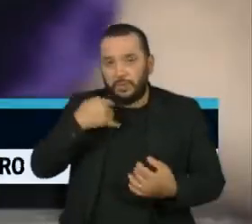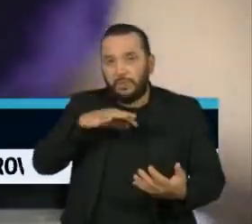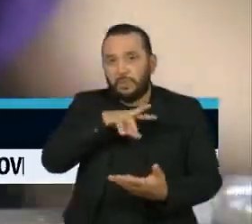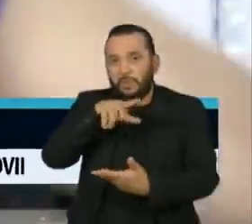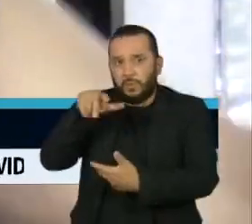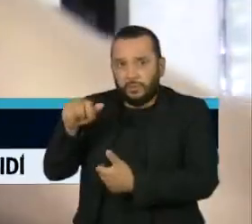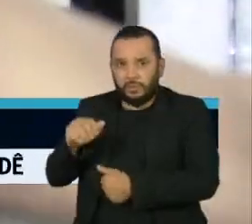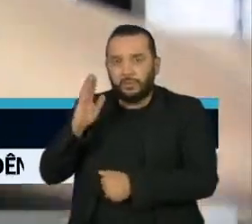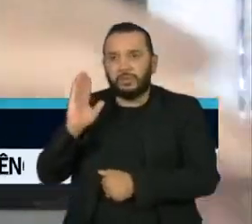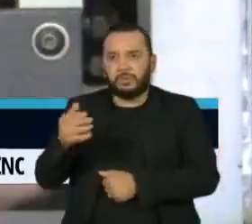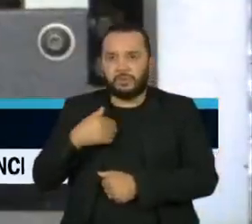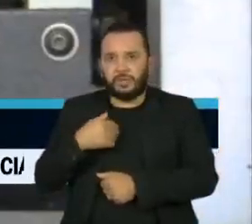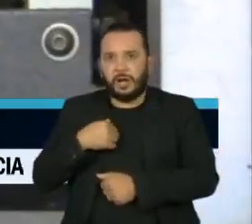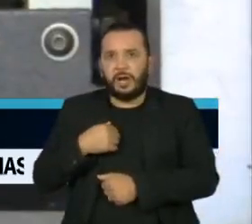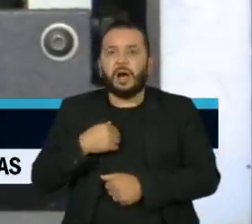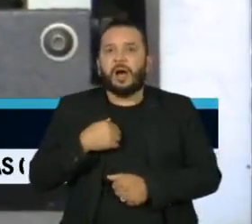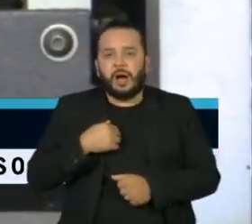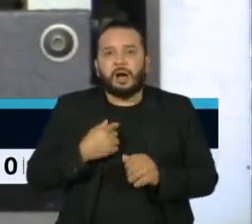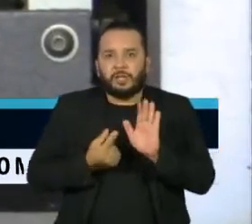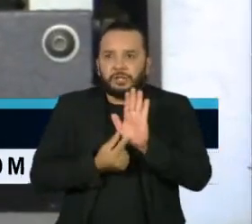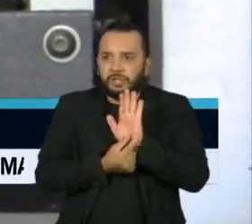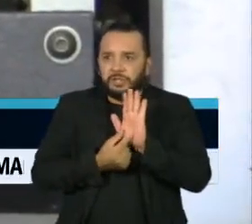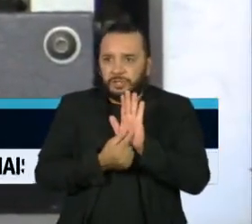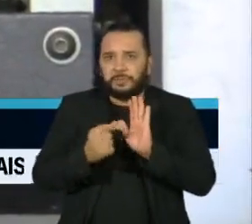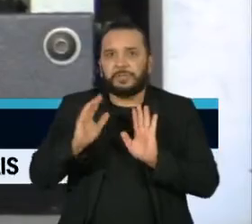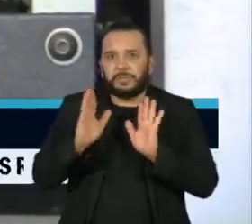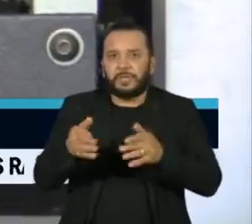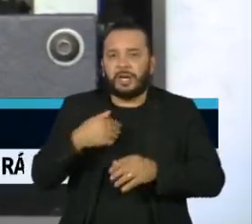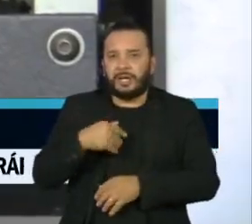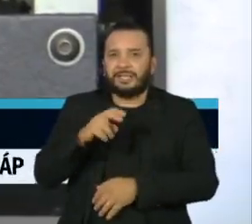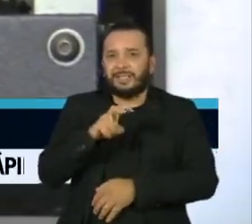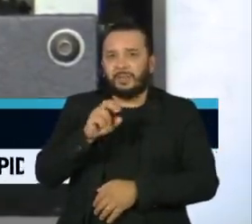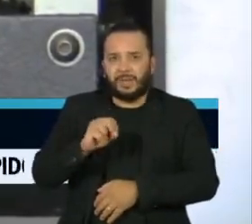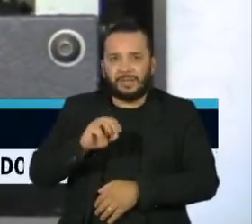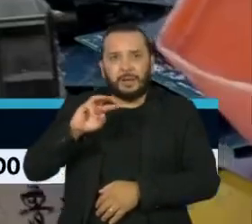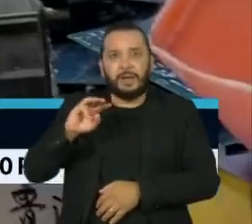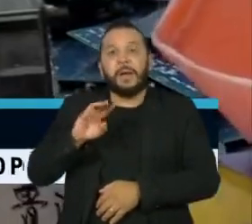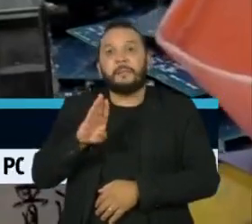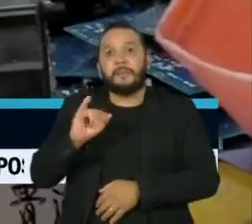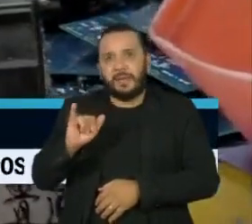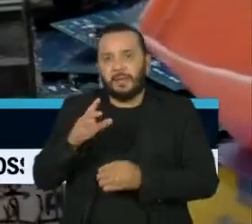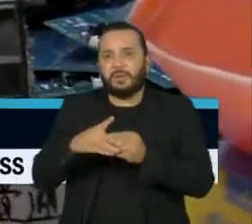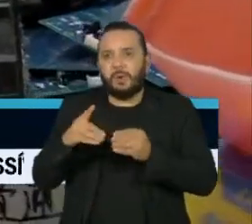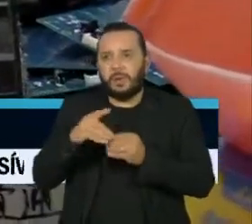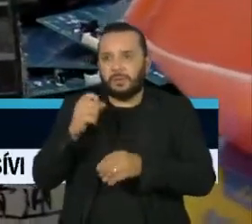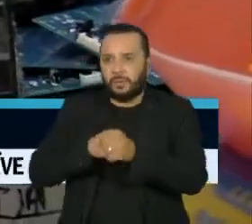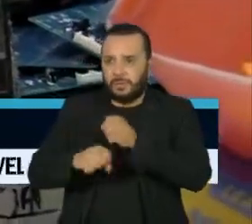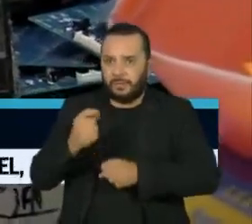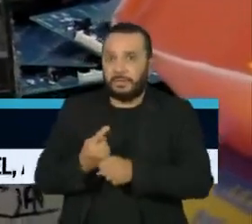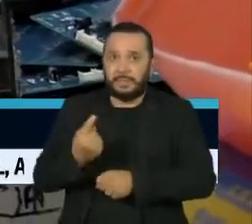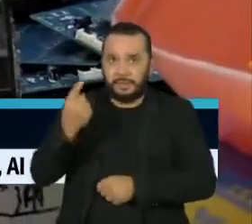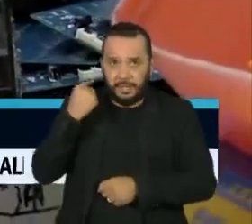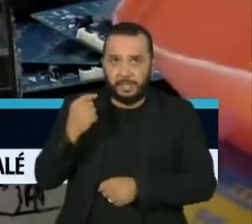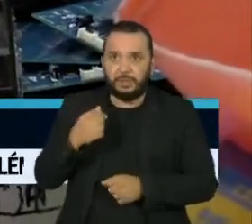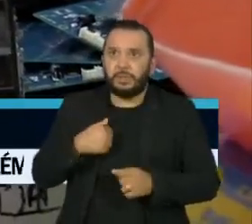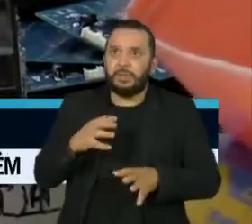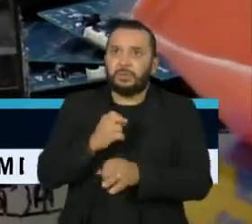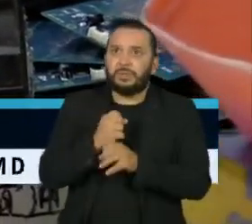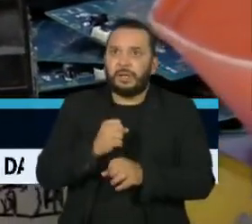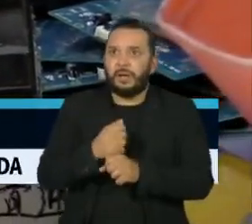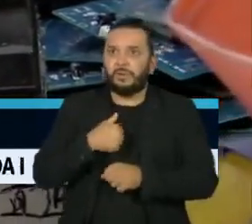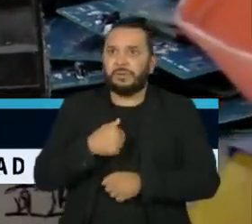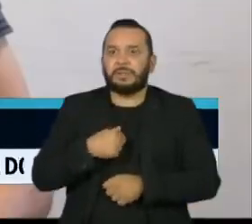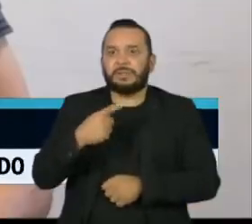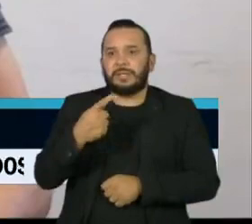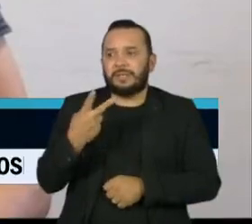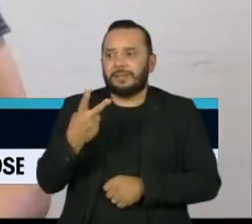de semicondutores automotivos movimentou quase 50 bilhões de dólares no ano passado. O valor deve rondar os 130 bilhões